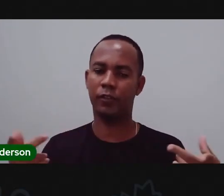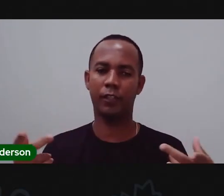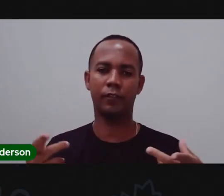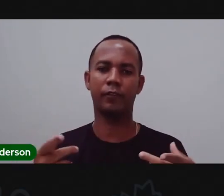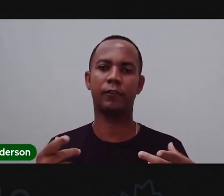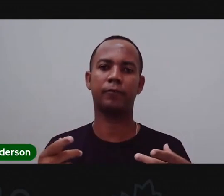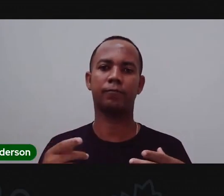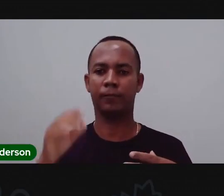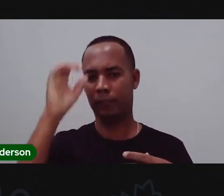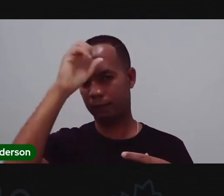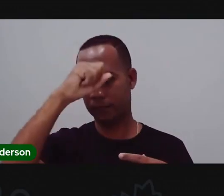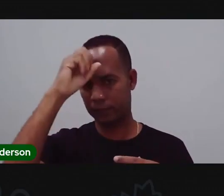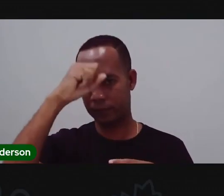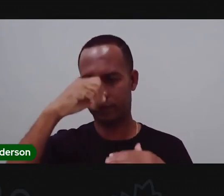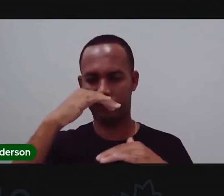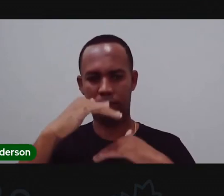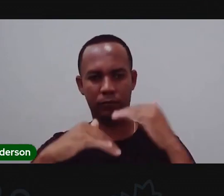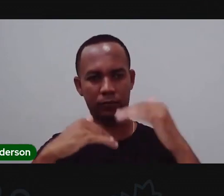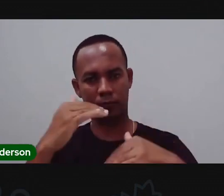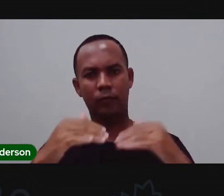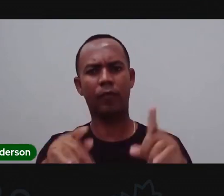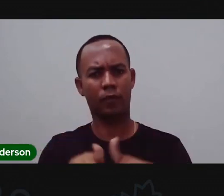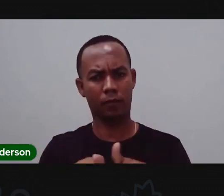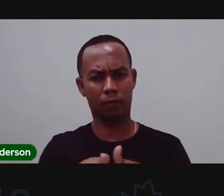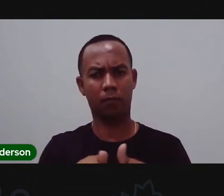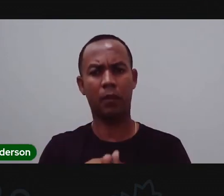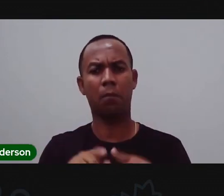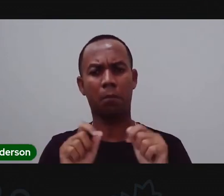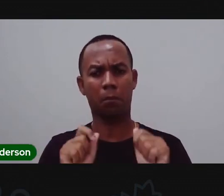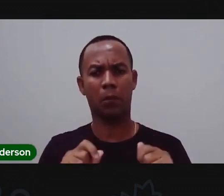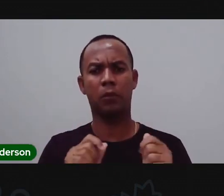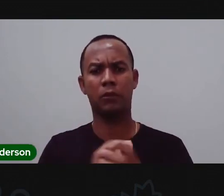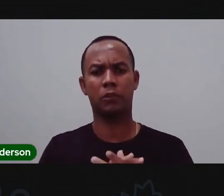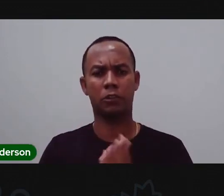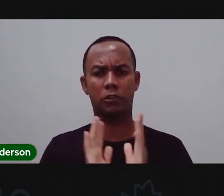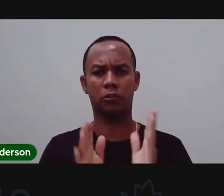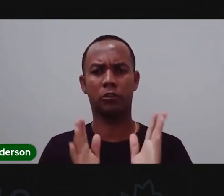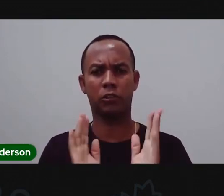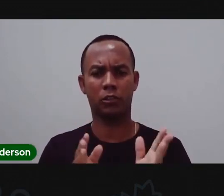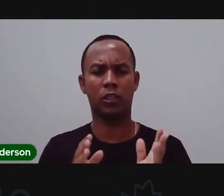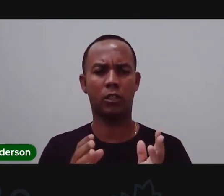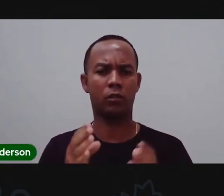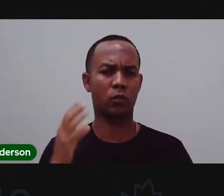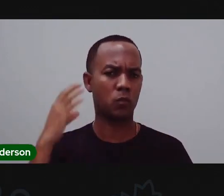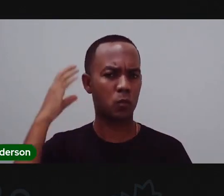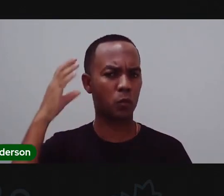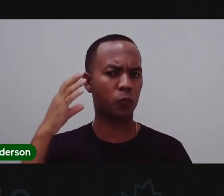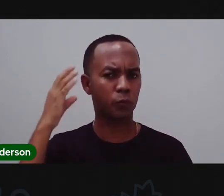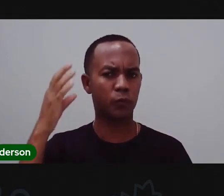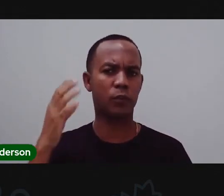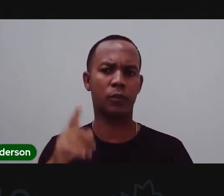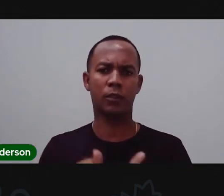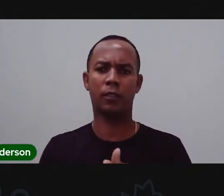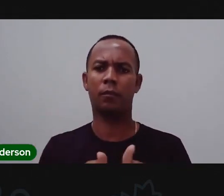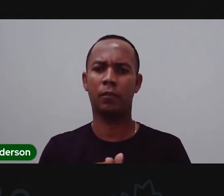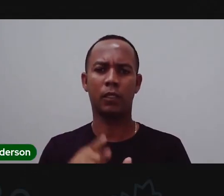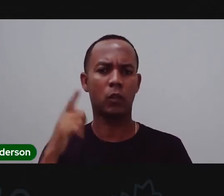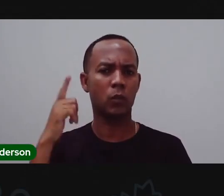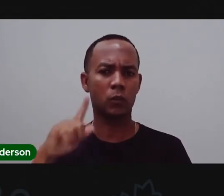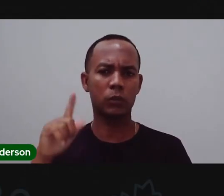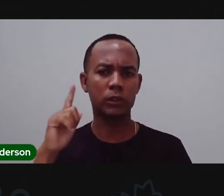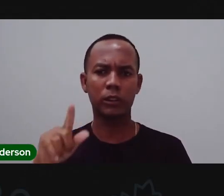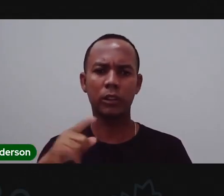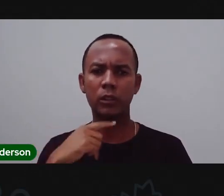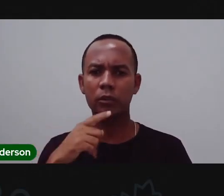Agora, a música de Daniela, a gente vai usar ela mais uma vez. Para quem já ouviu e quiser ouvir mais uma vez, ótimo. Quem não conseguiu ouvir,